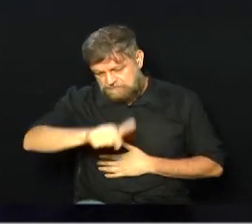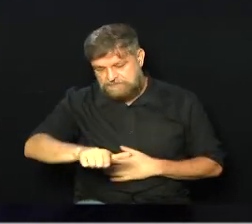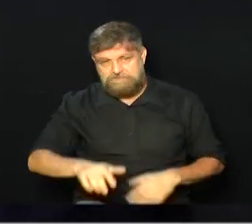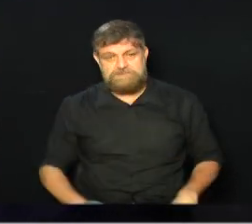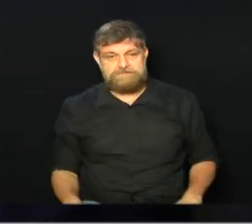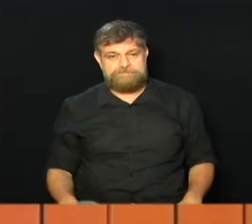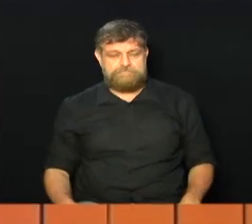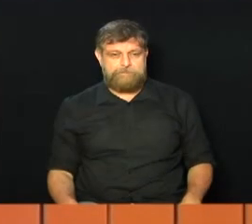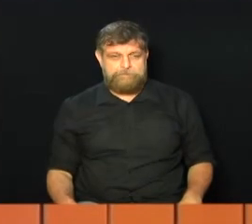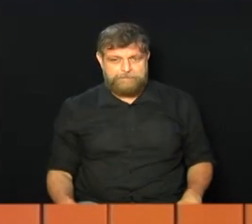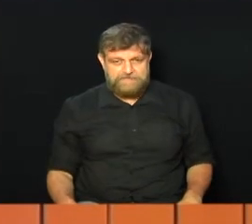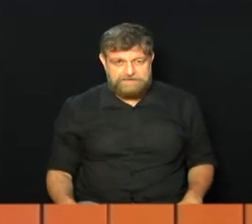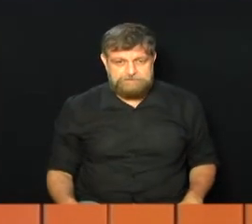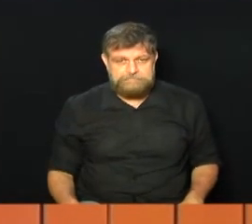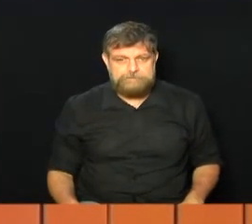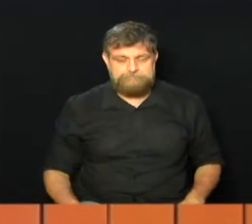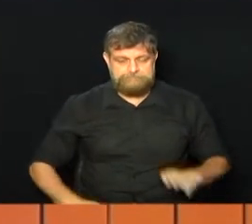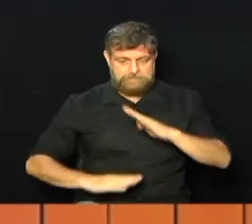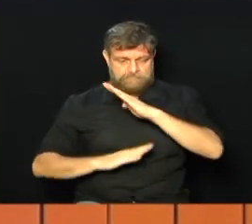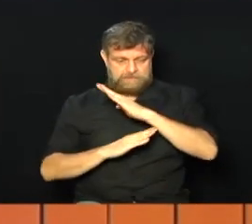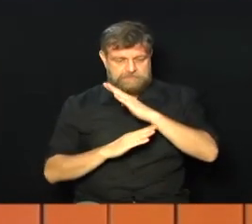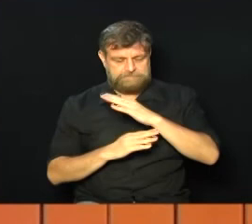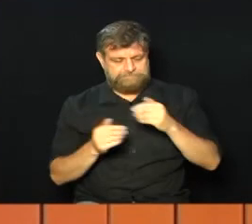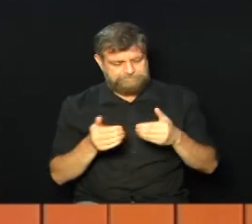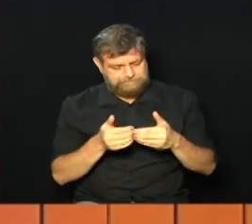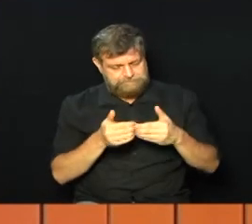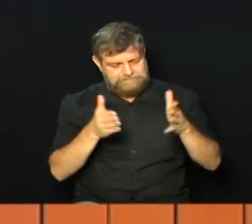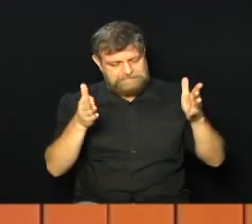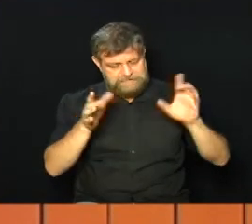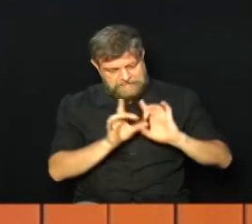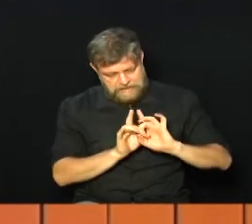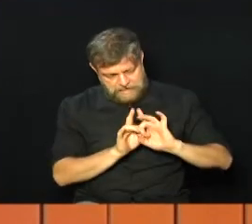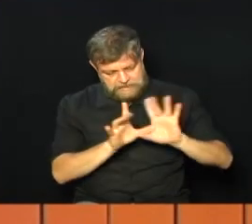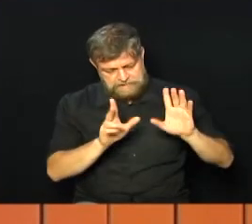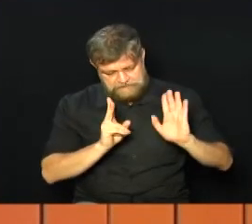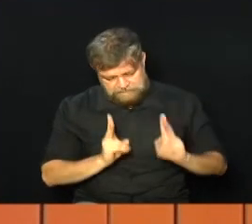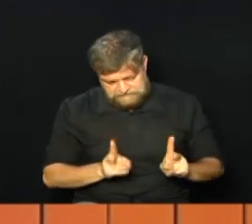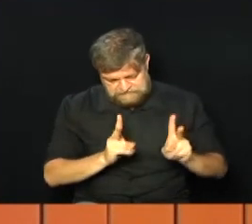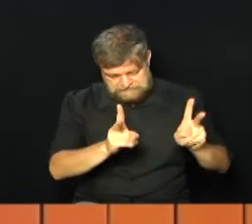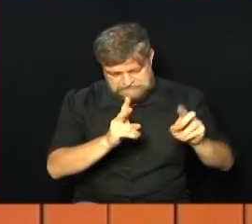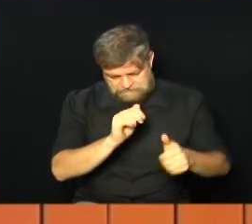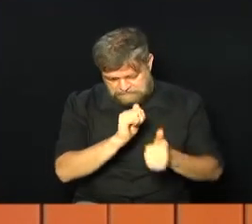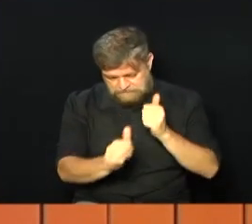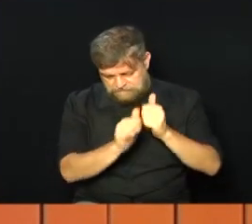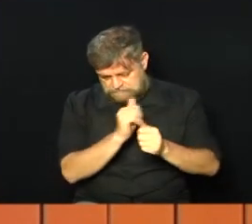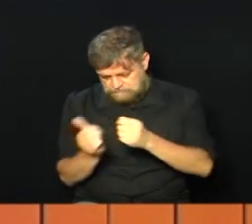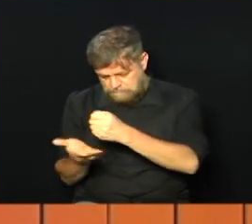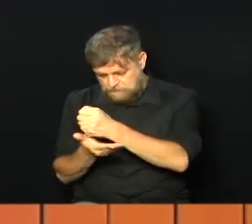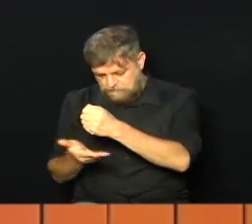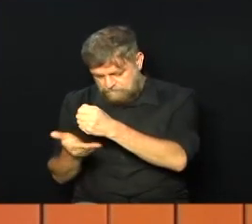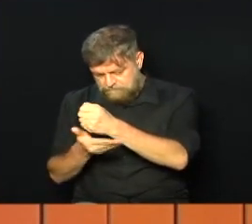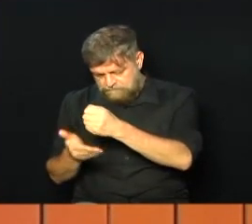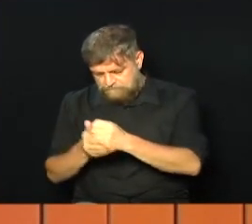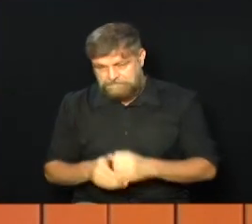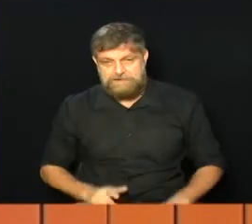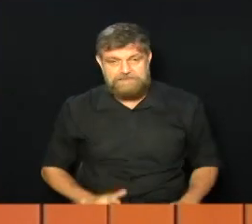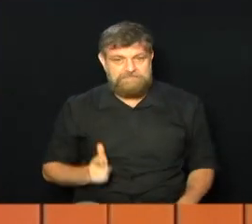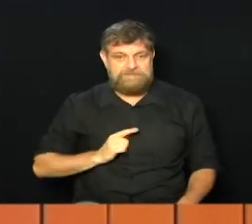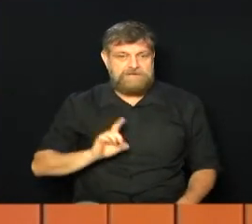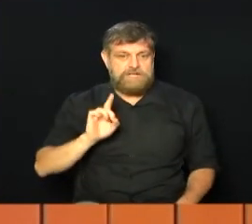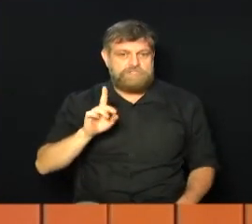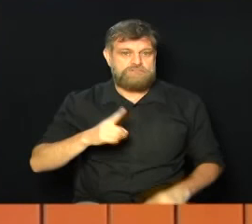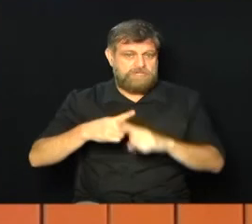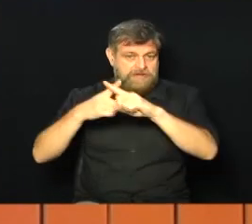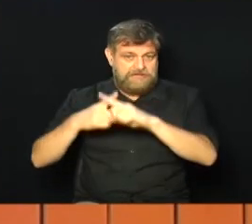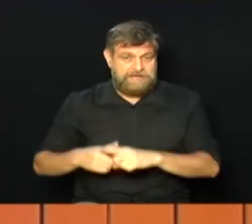aqui agradecemos, e as portas aqui da TV Câmara Campinas sempre abertas ao futebol de base, não pode ser só em época de copinha, em época